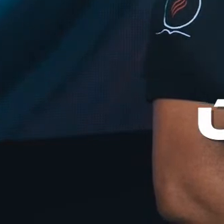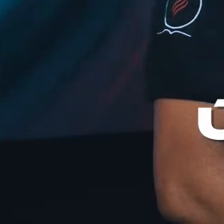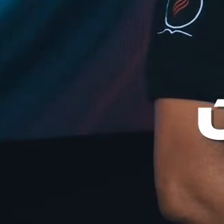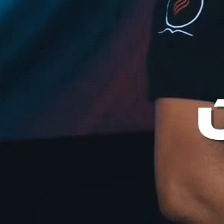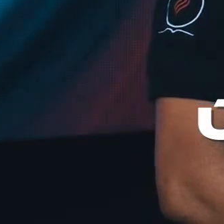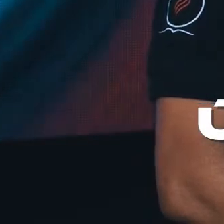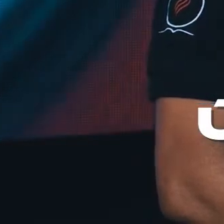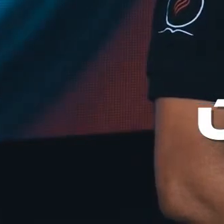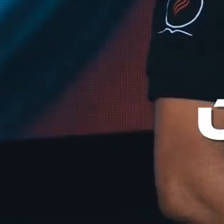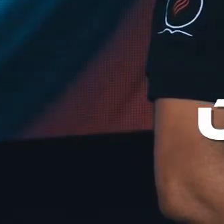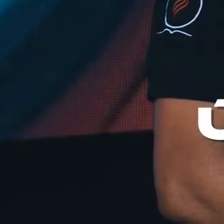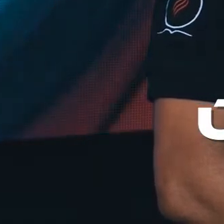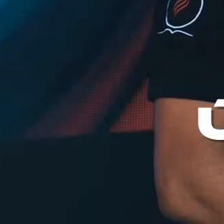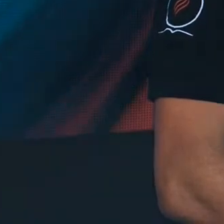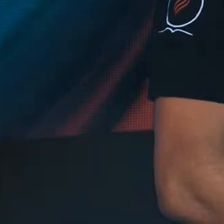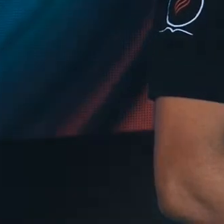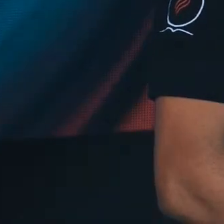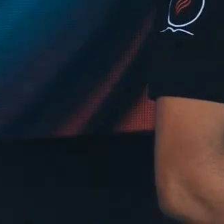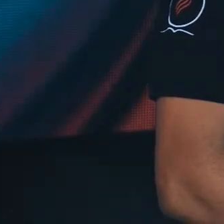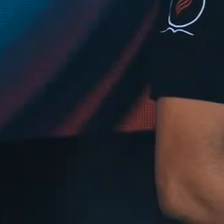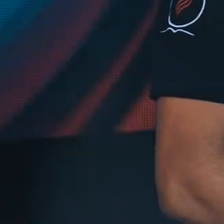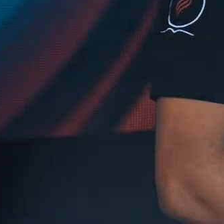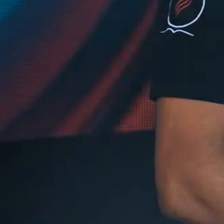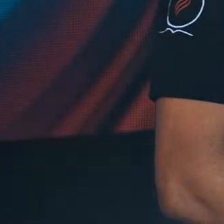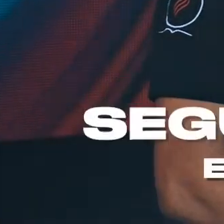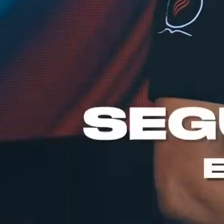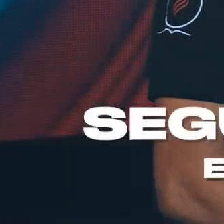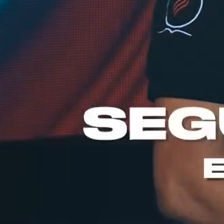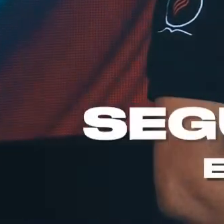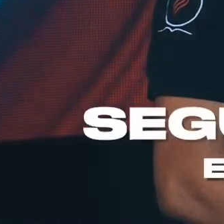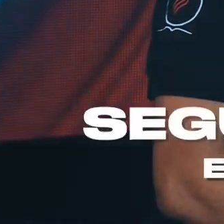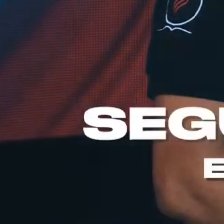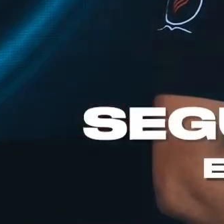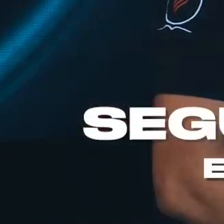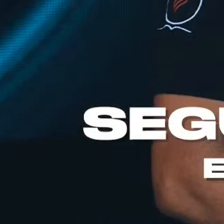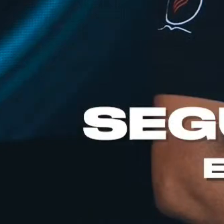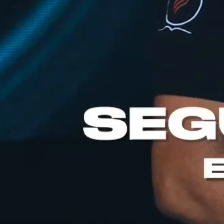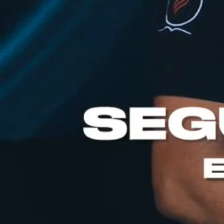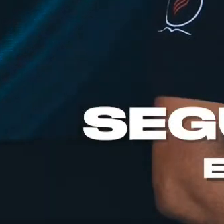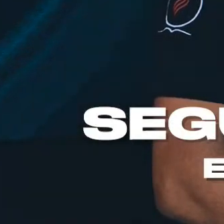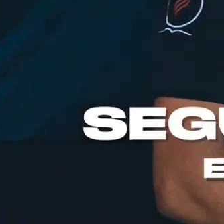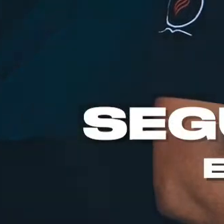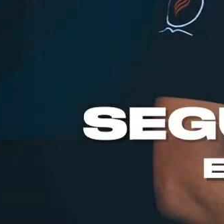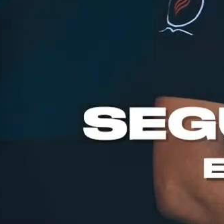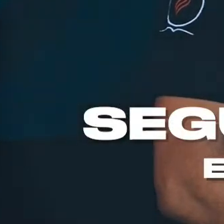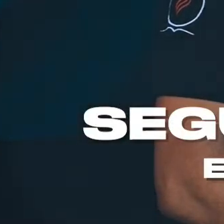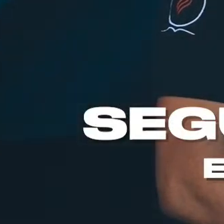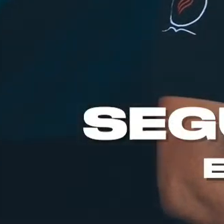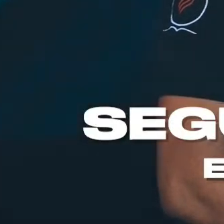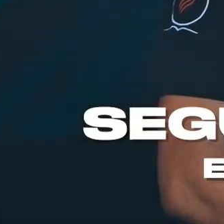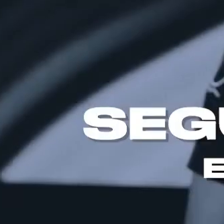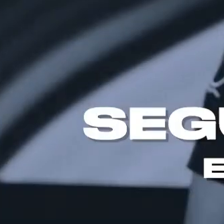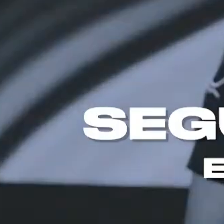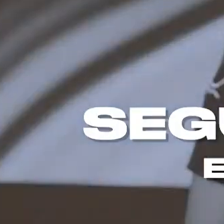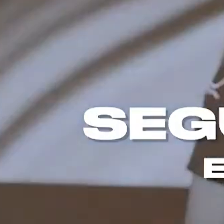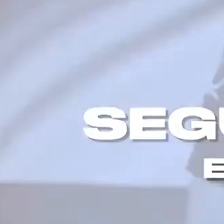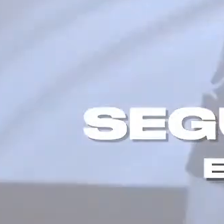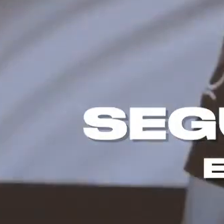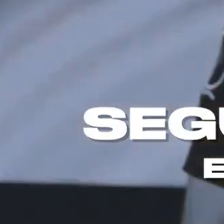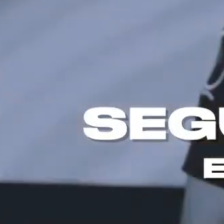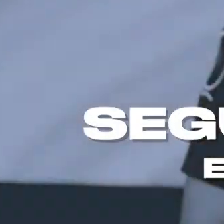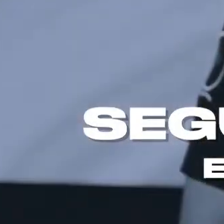a você mamãe. E temos também o encontro dos casais vitoriosos,